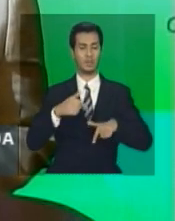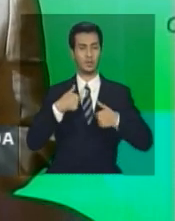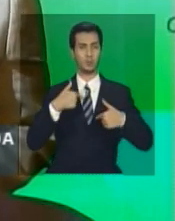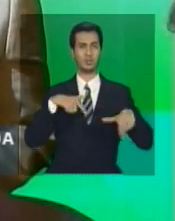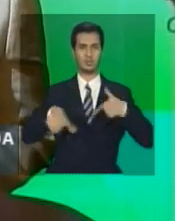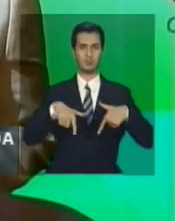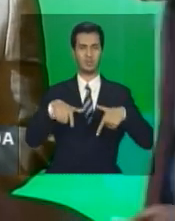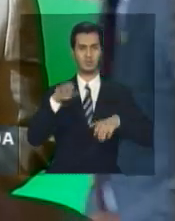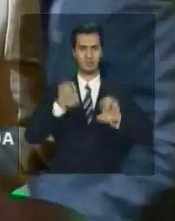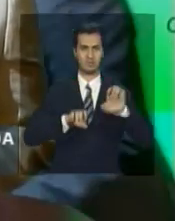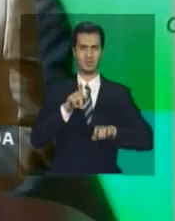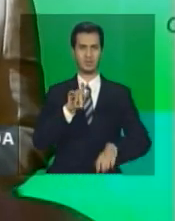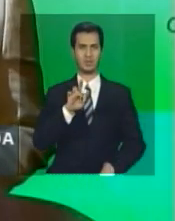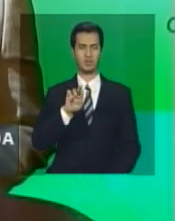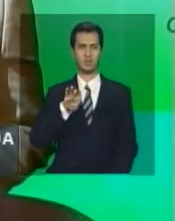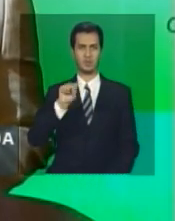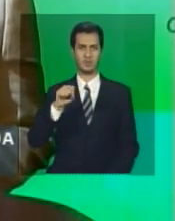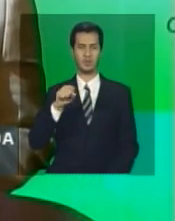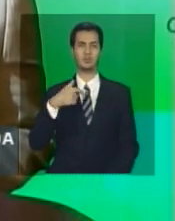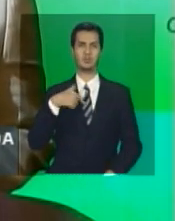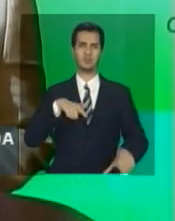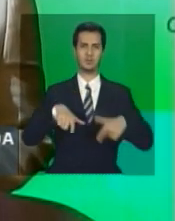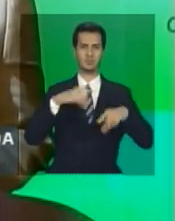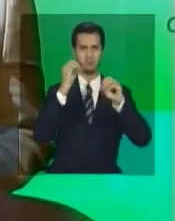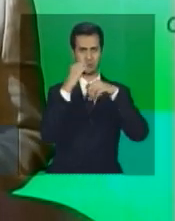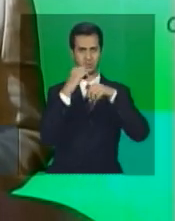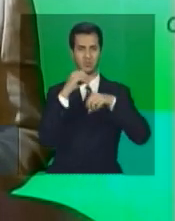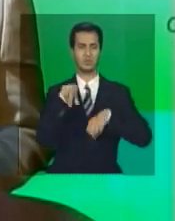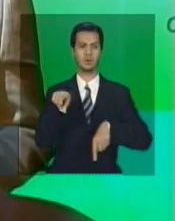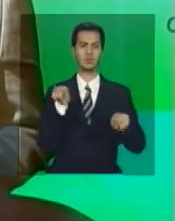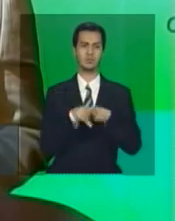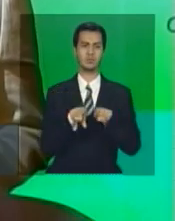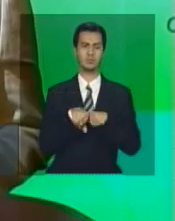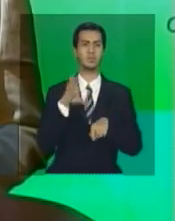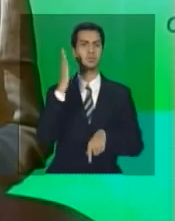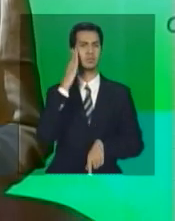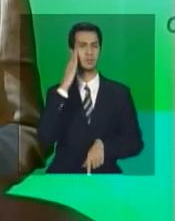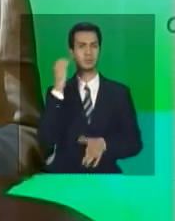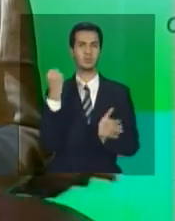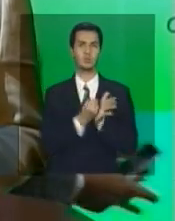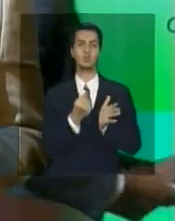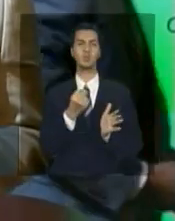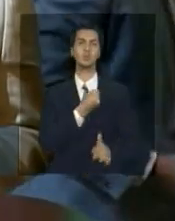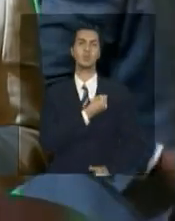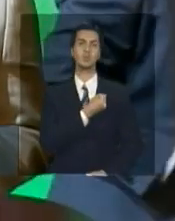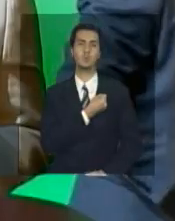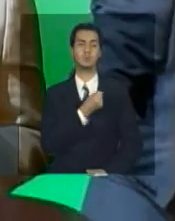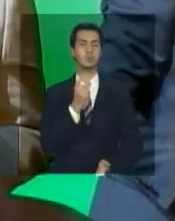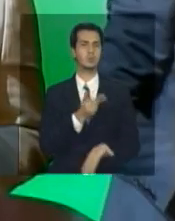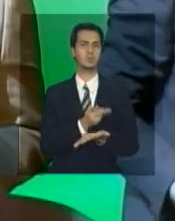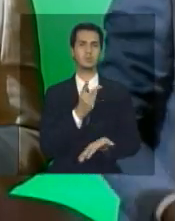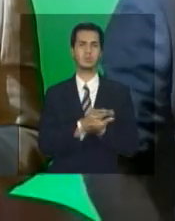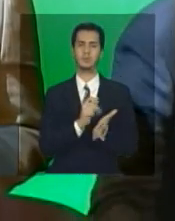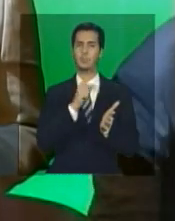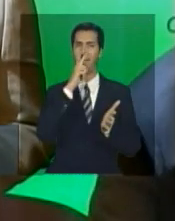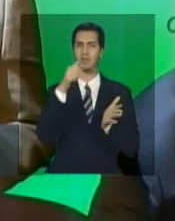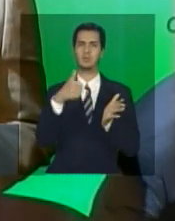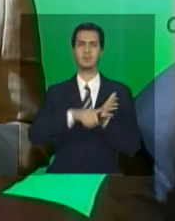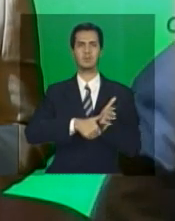engenheira, que reconhece seu crachá Petrobras e seu número de matrícula como seu documento de